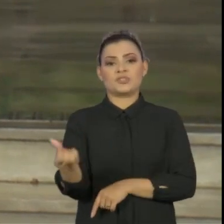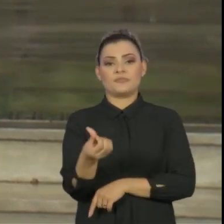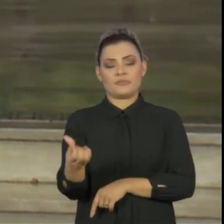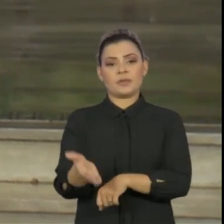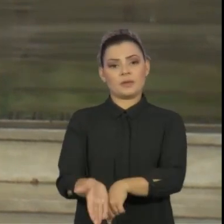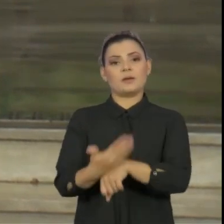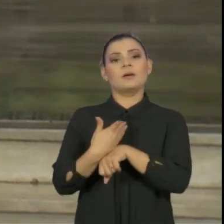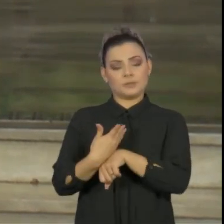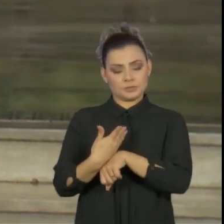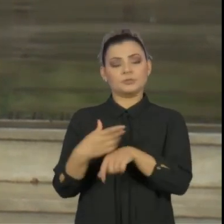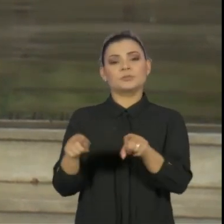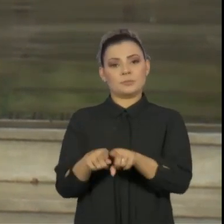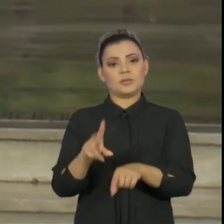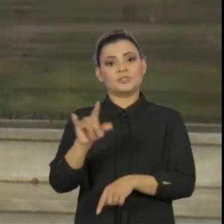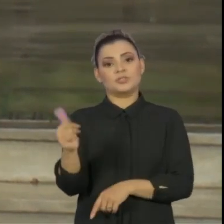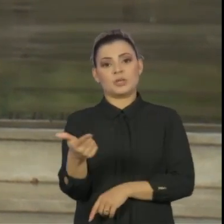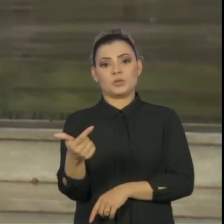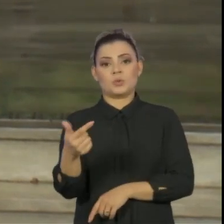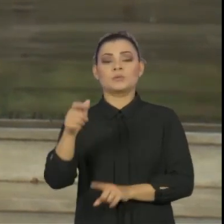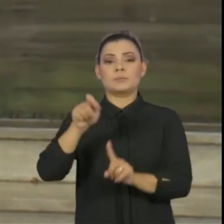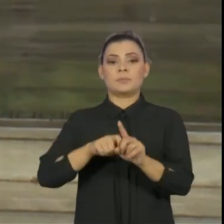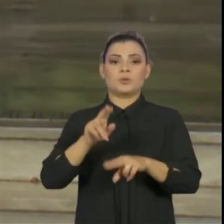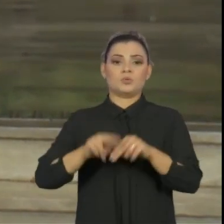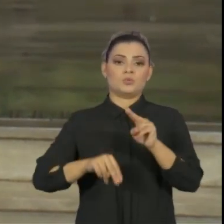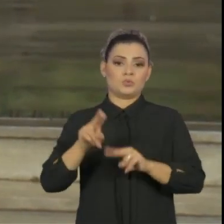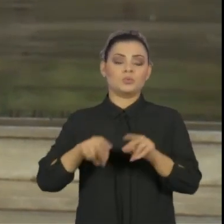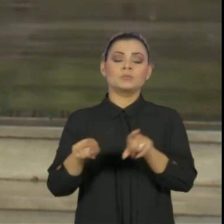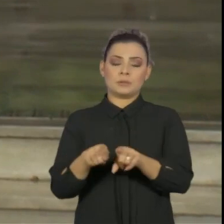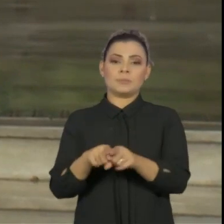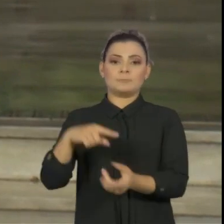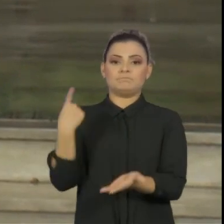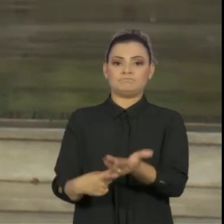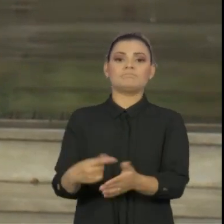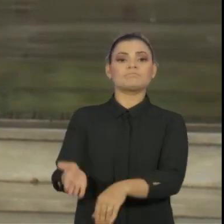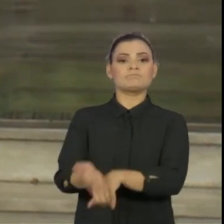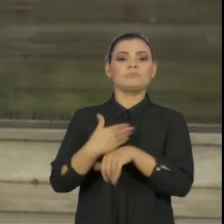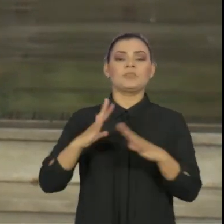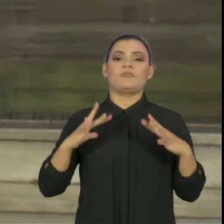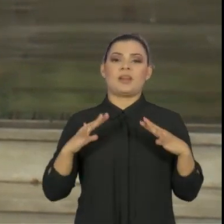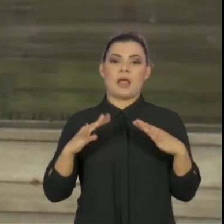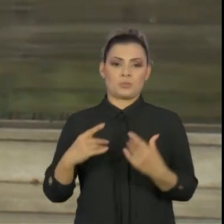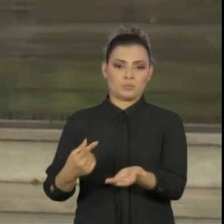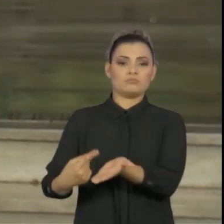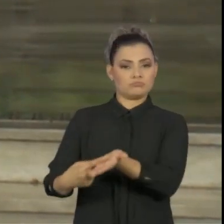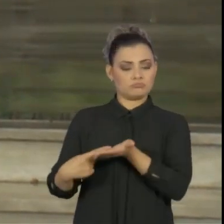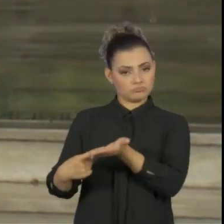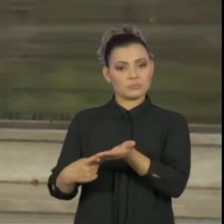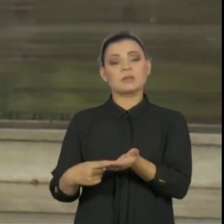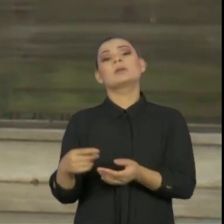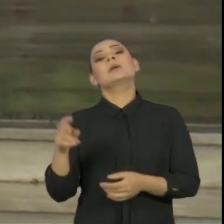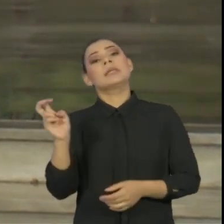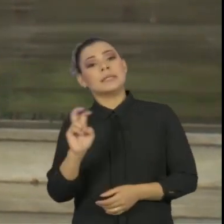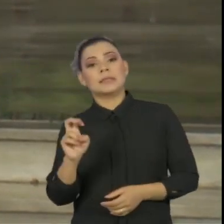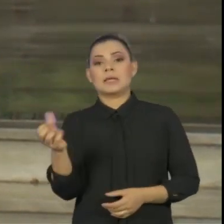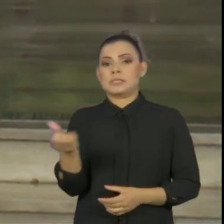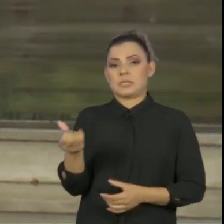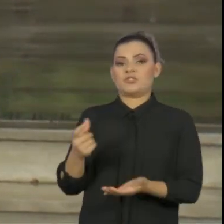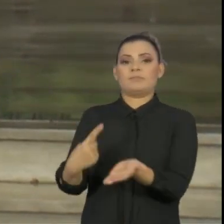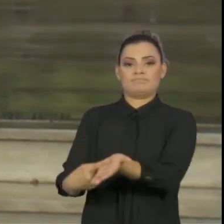sexta-feira, dia 12 de junho. Fizemos isso para que os municípios que anteciparam este feriado